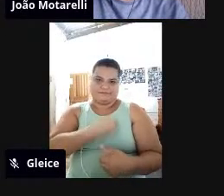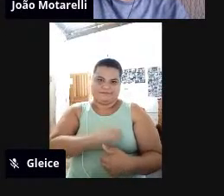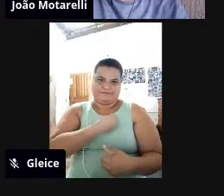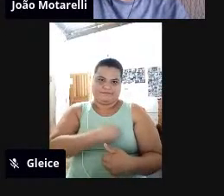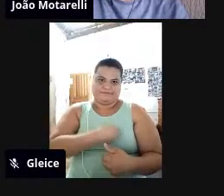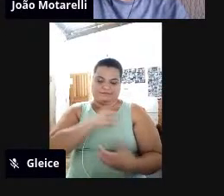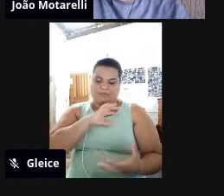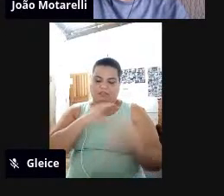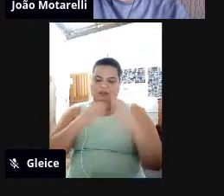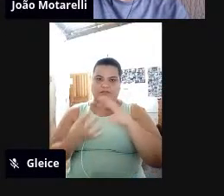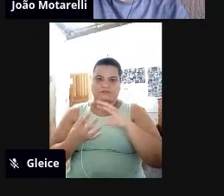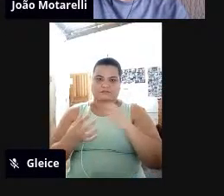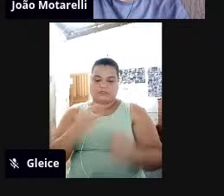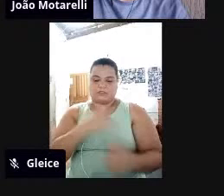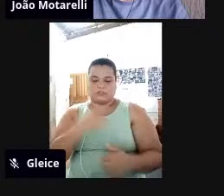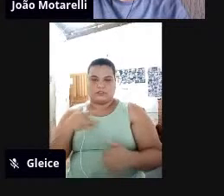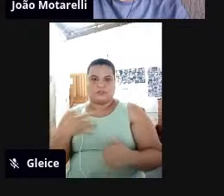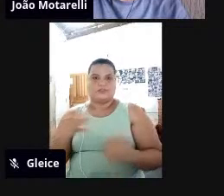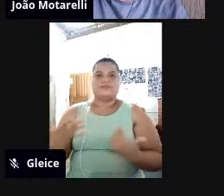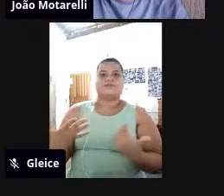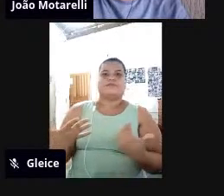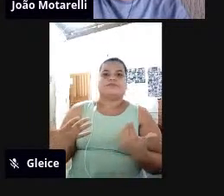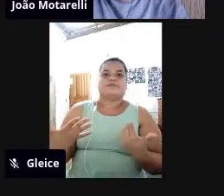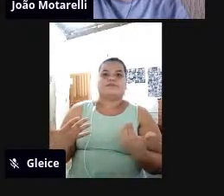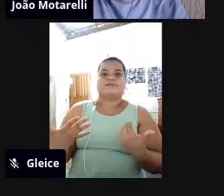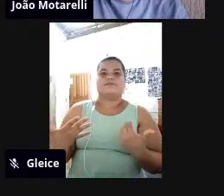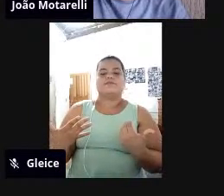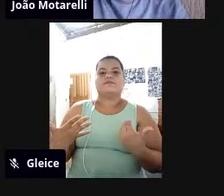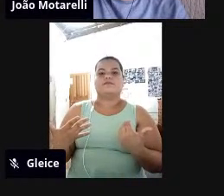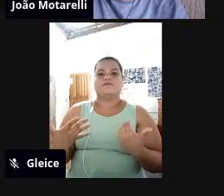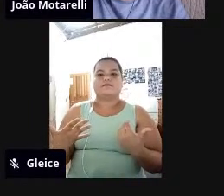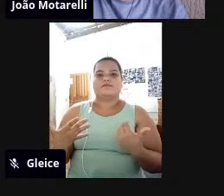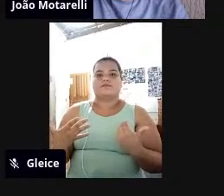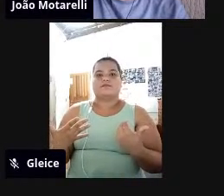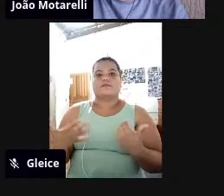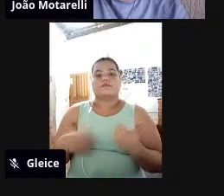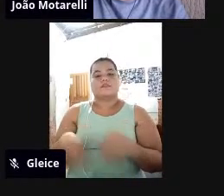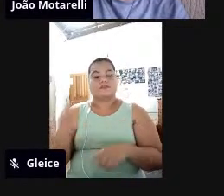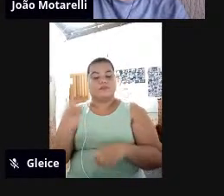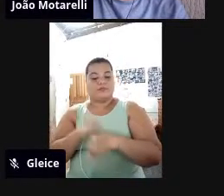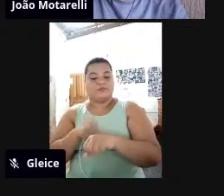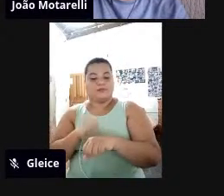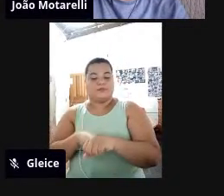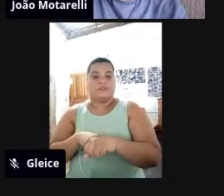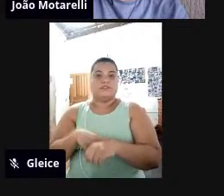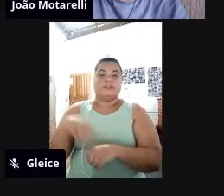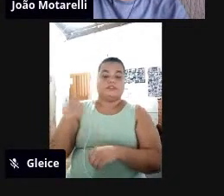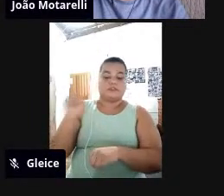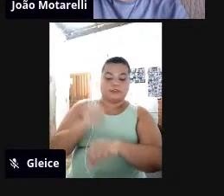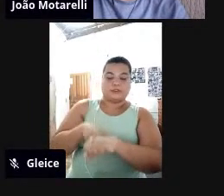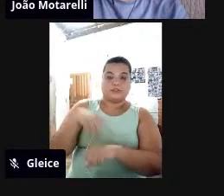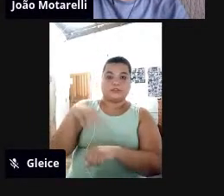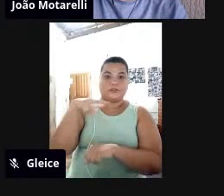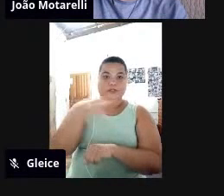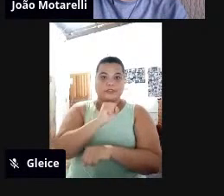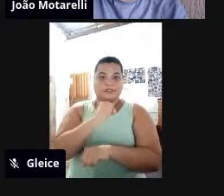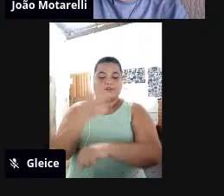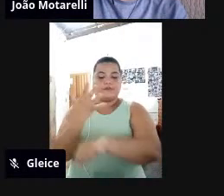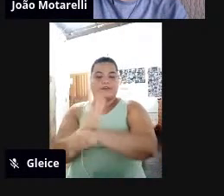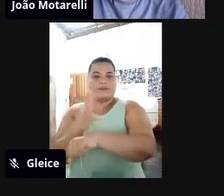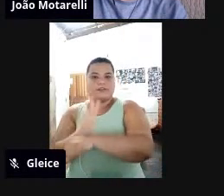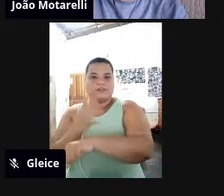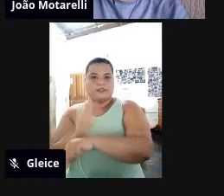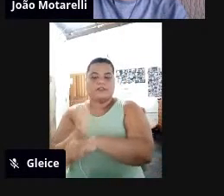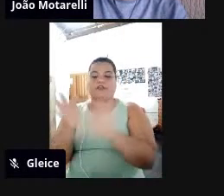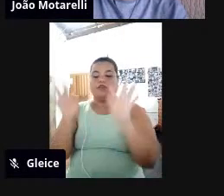medindo as mudanças do nível de aptidão física e níveis de desempenho. Desempenho pessoal, tempo recorde, nível de fadiga no final de um treino, nível de energia ao final do dia,